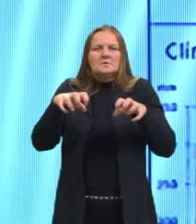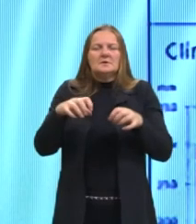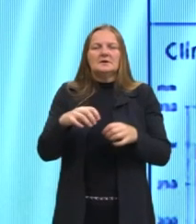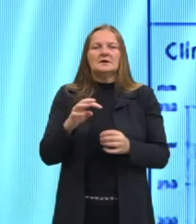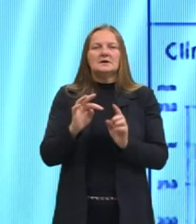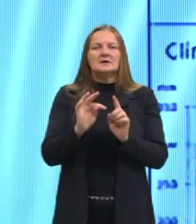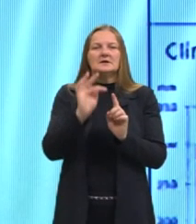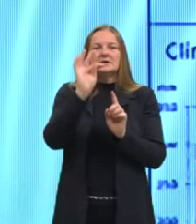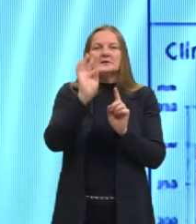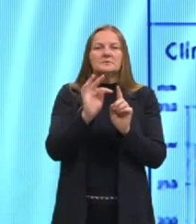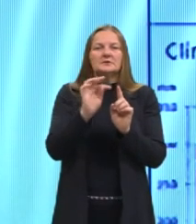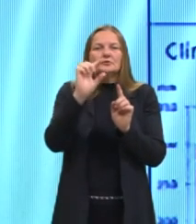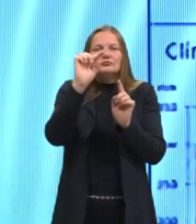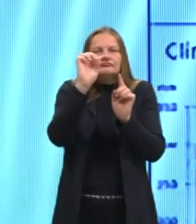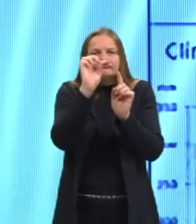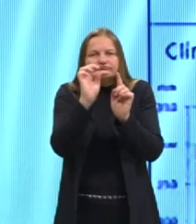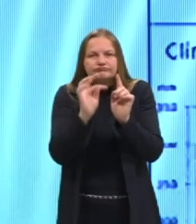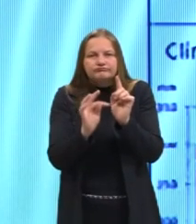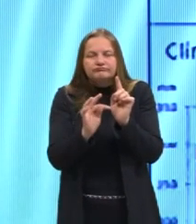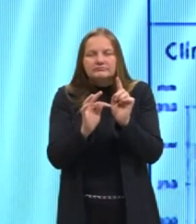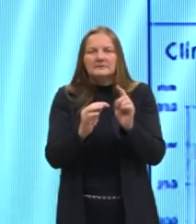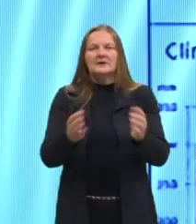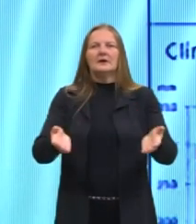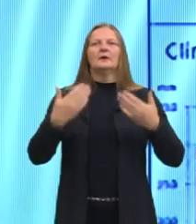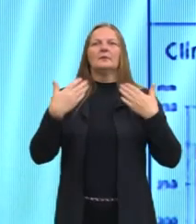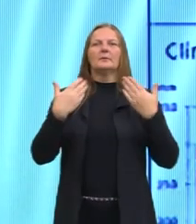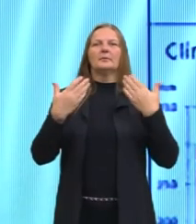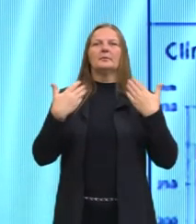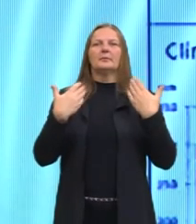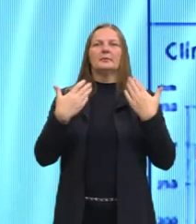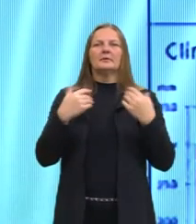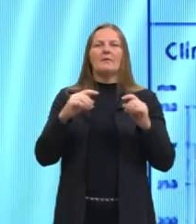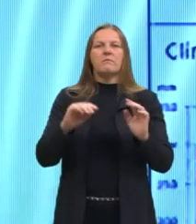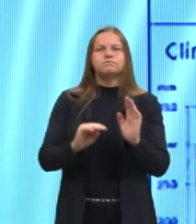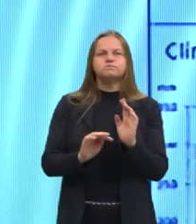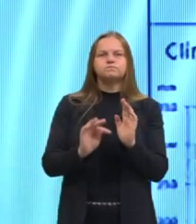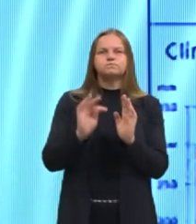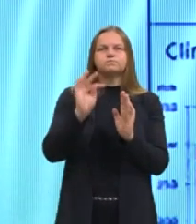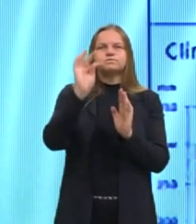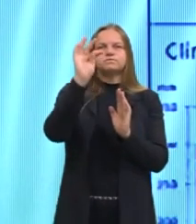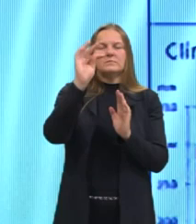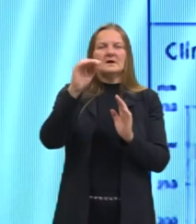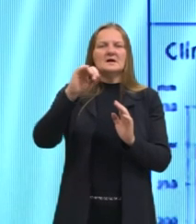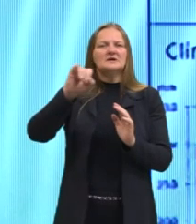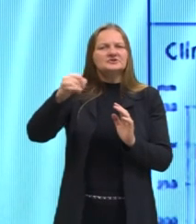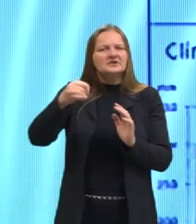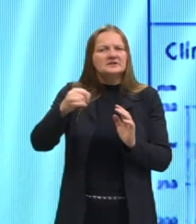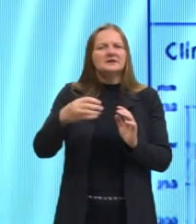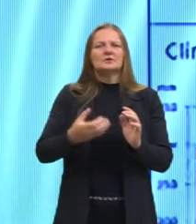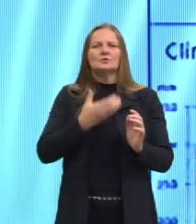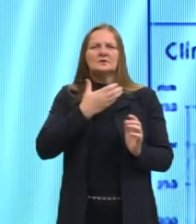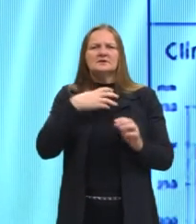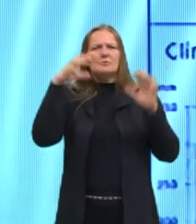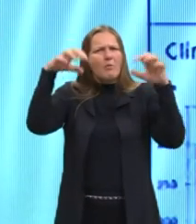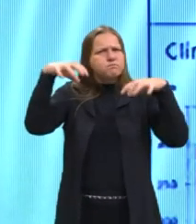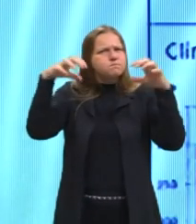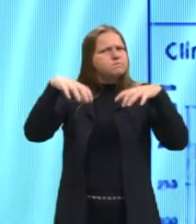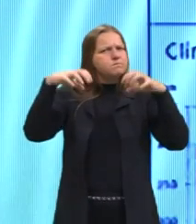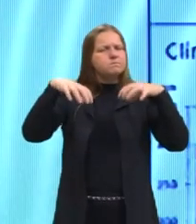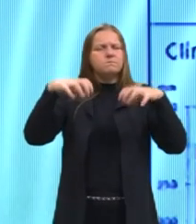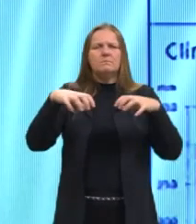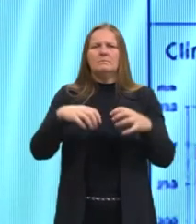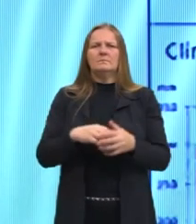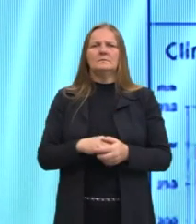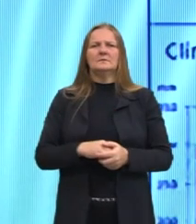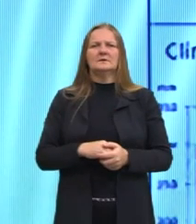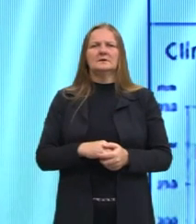temperatura no pouco mais baixas né já no verão ó pega aqui o verão né janeiro-dezembro bem chuvoso tá a gurizada